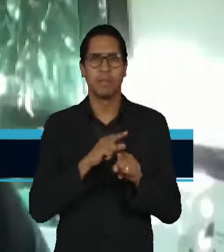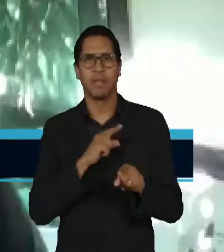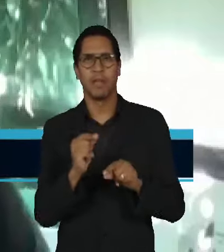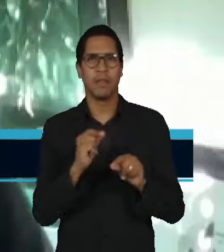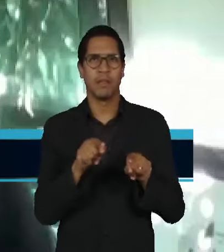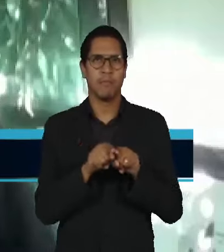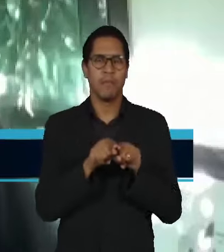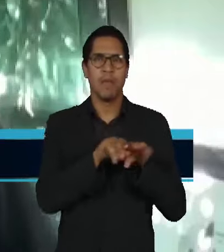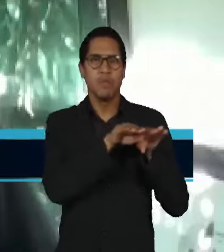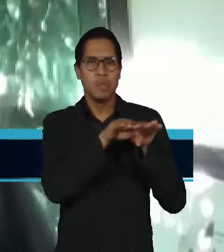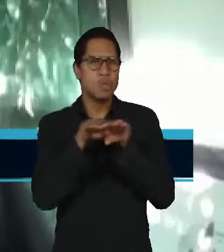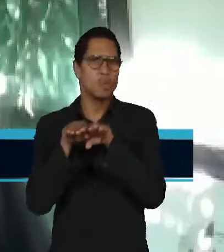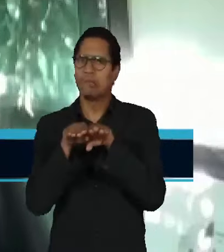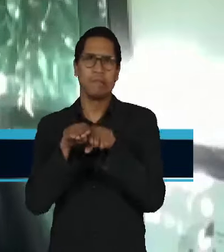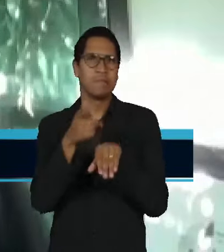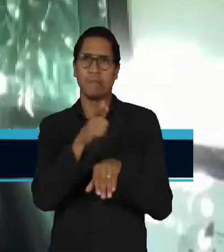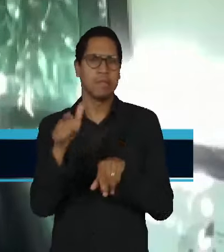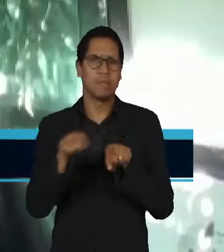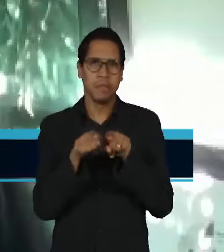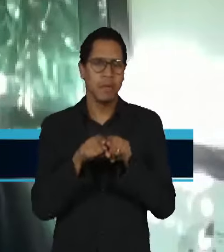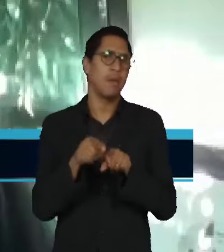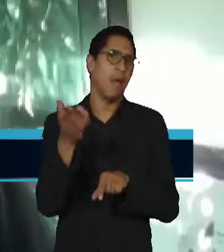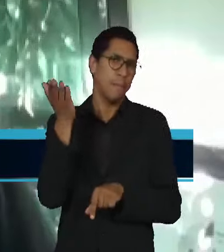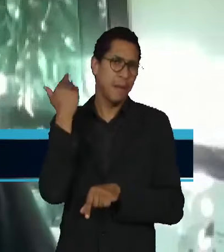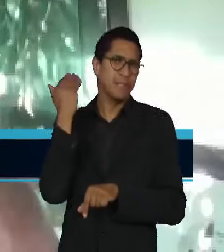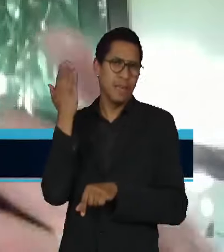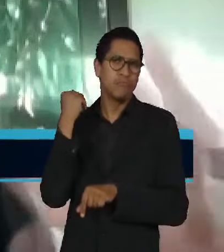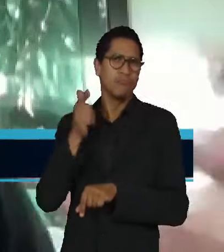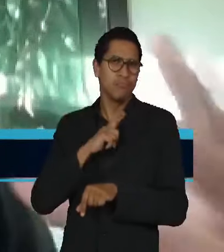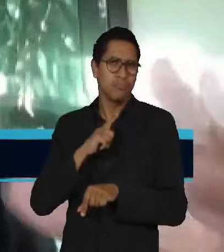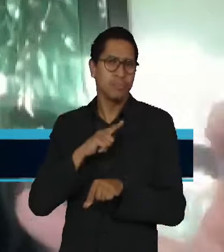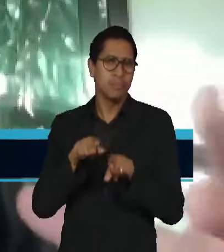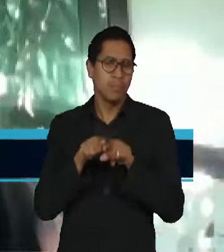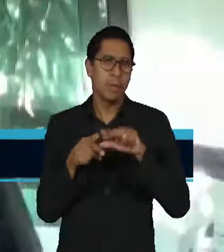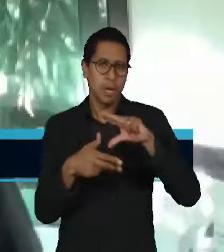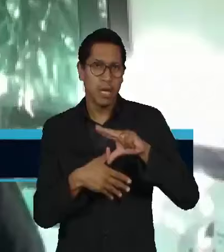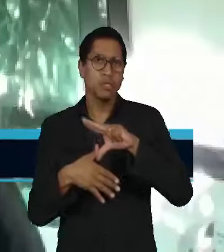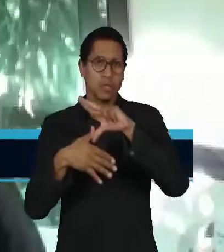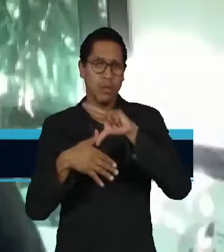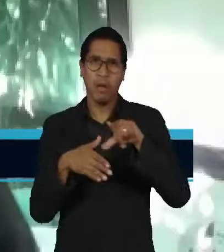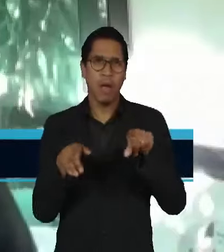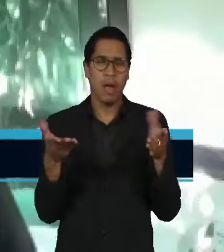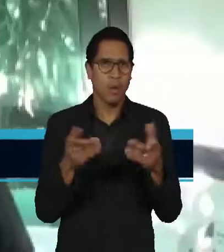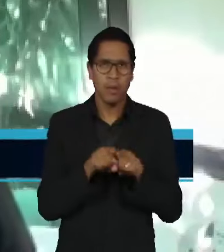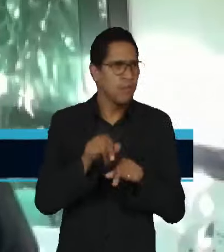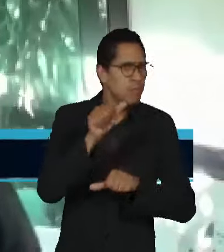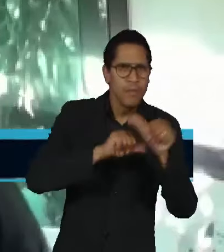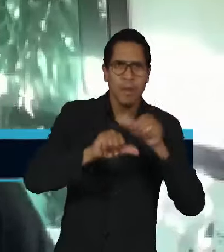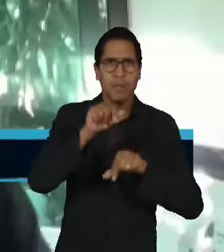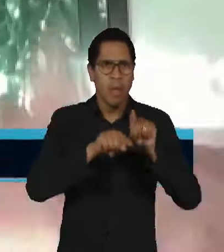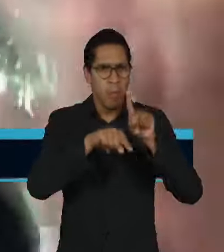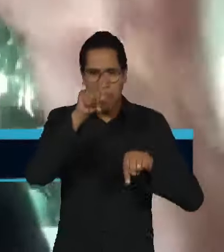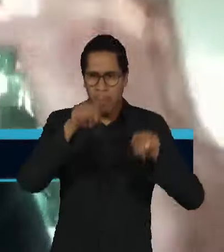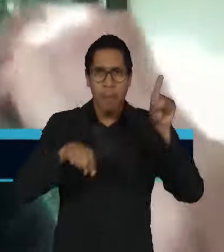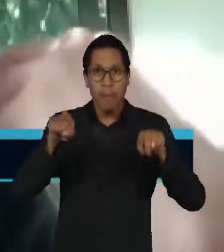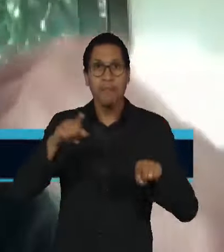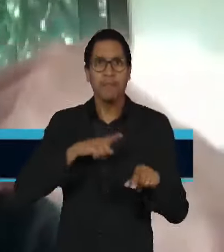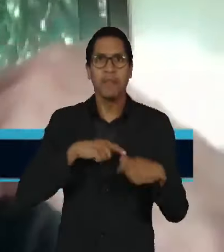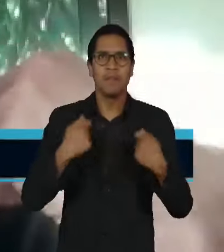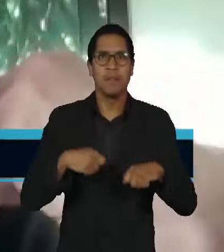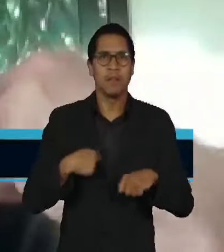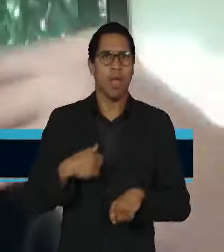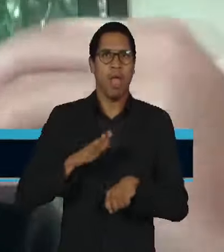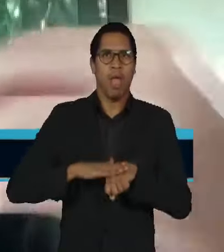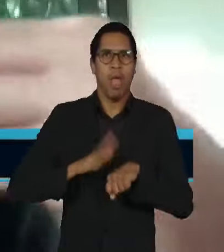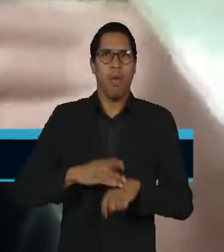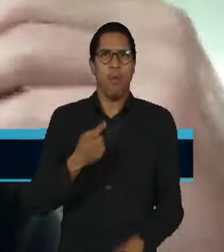uma quebra da hegemonia que existia na região, na América Latina, né? E ela trouxe uma necessidade do